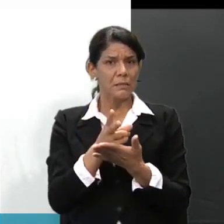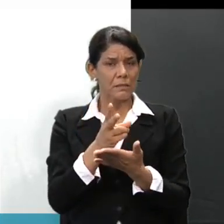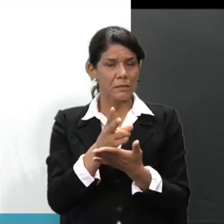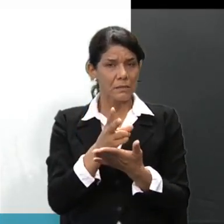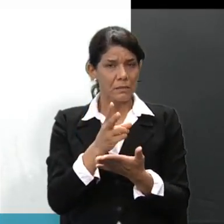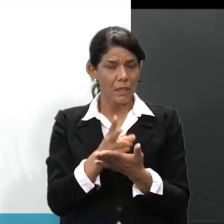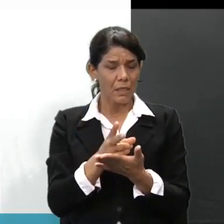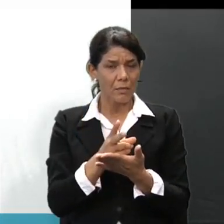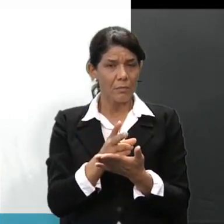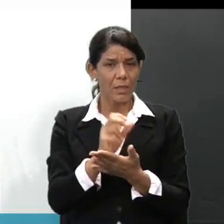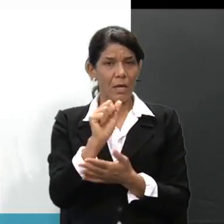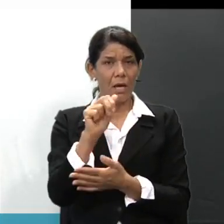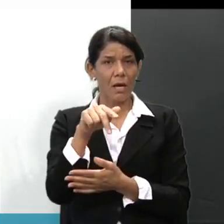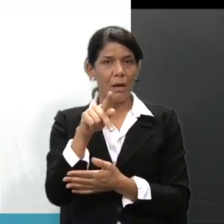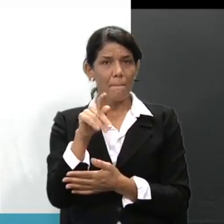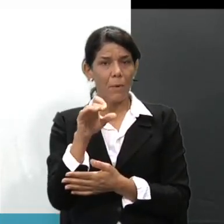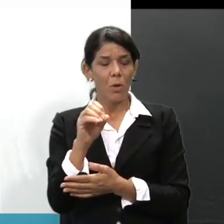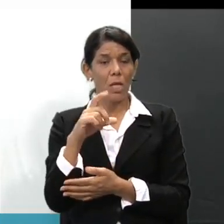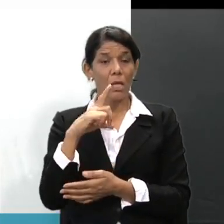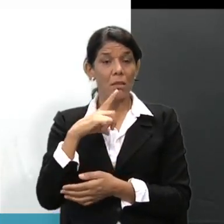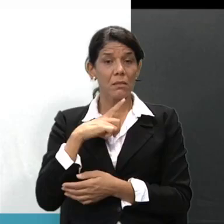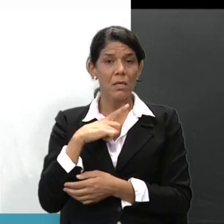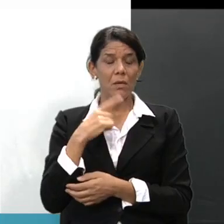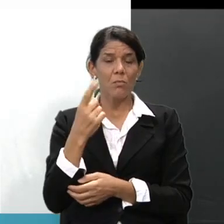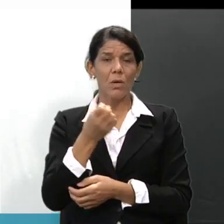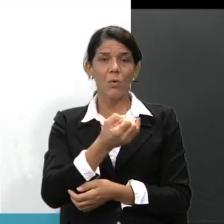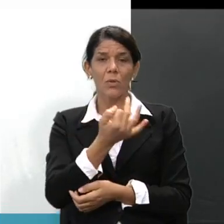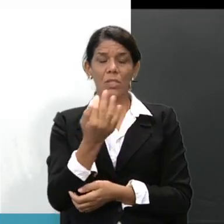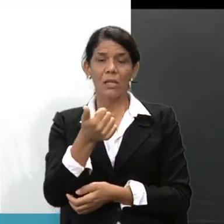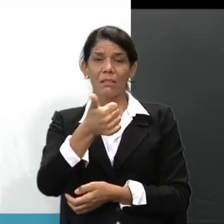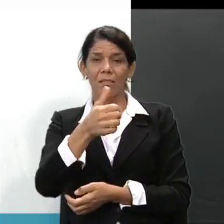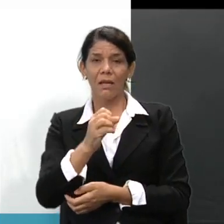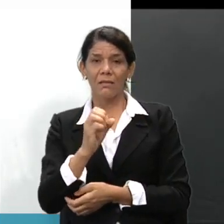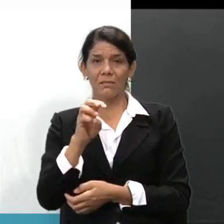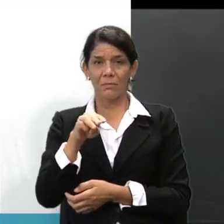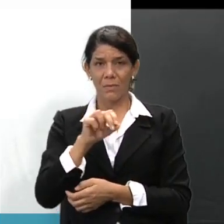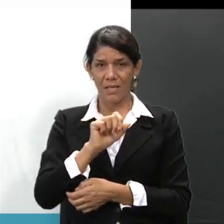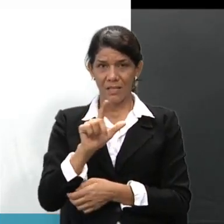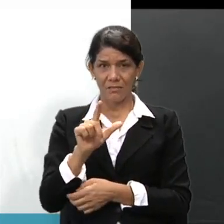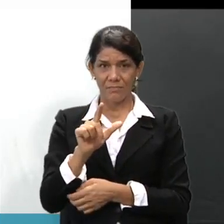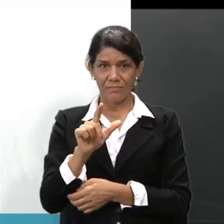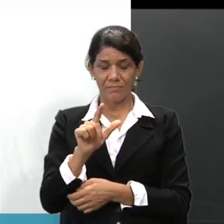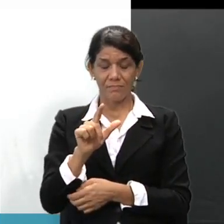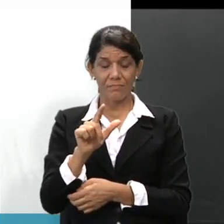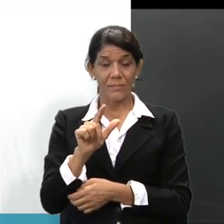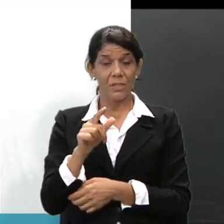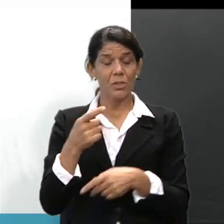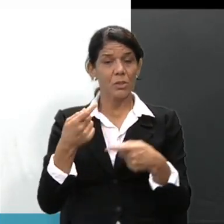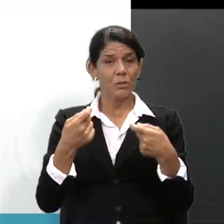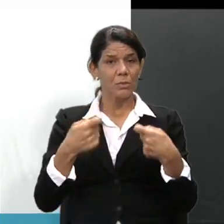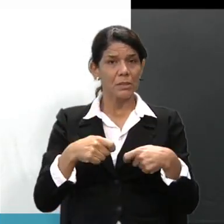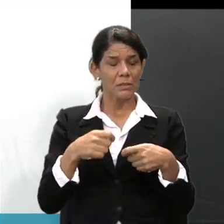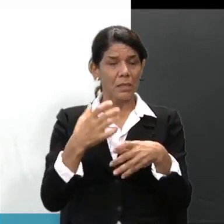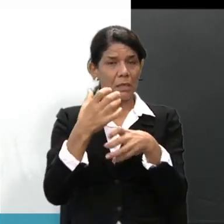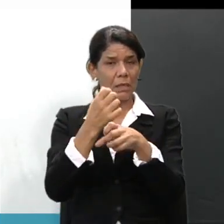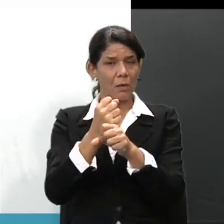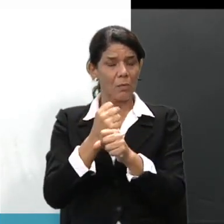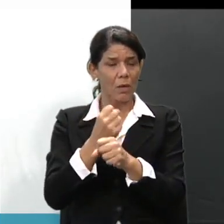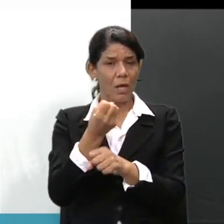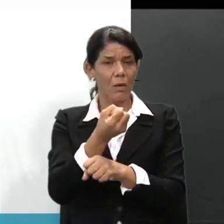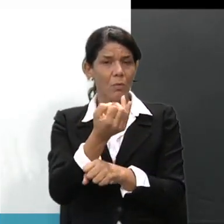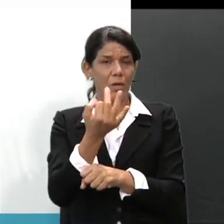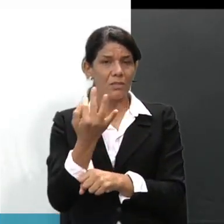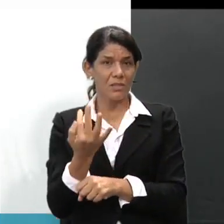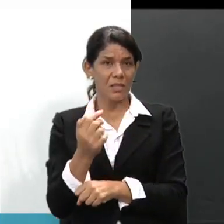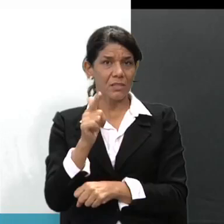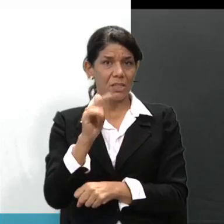Todavia, as ampolas possuem um volume de 10 ml. Então, nós precisamos calcular a